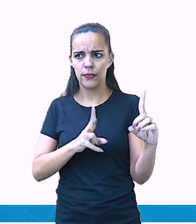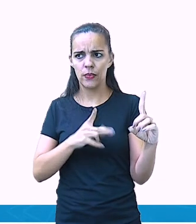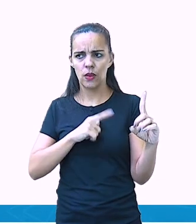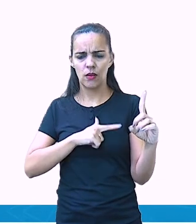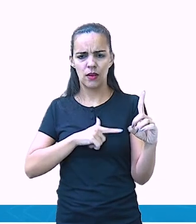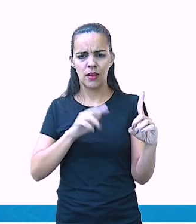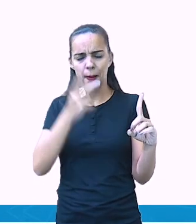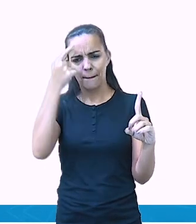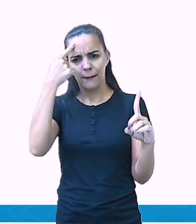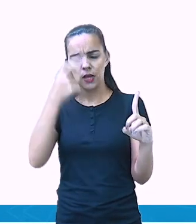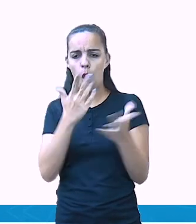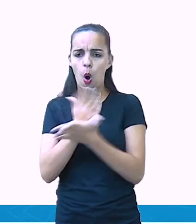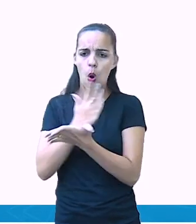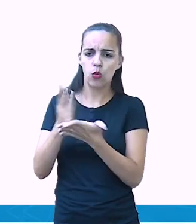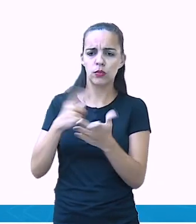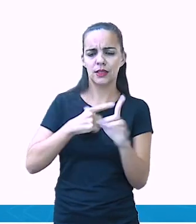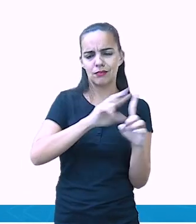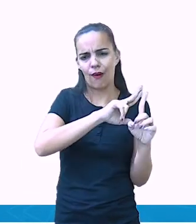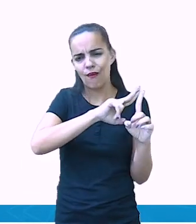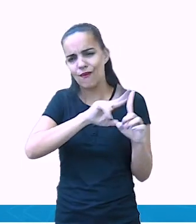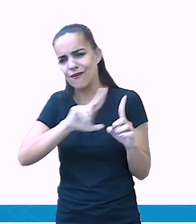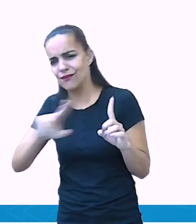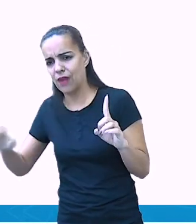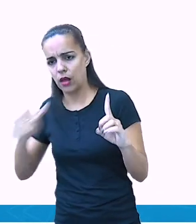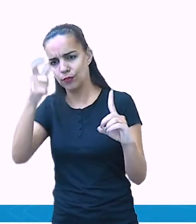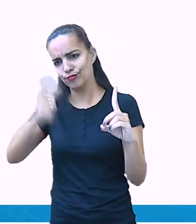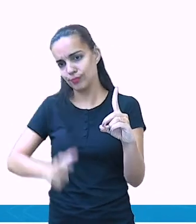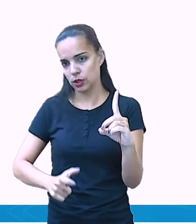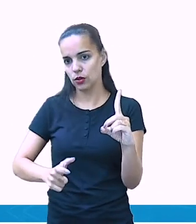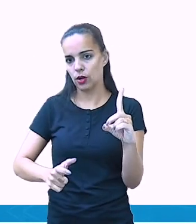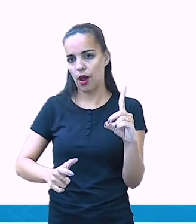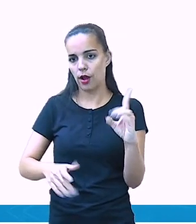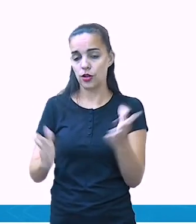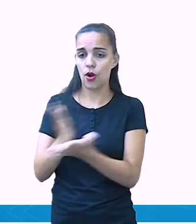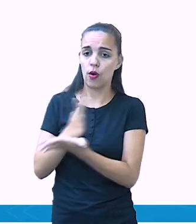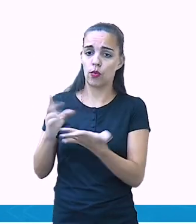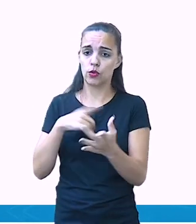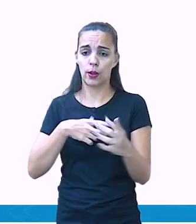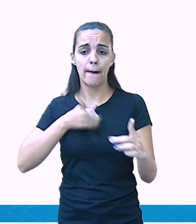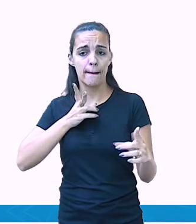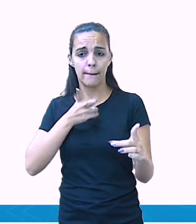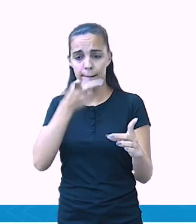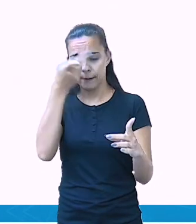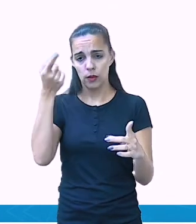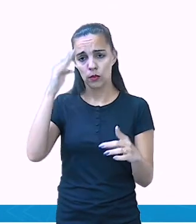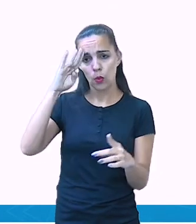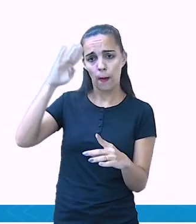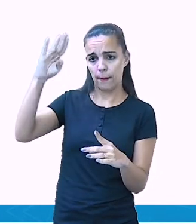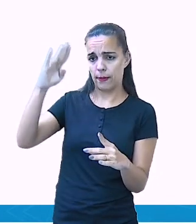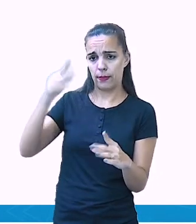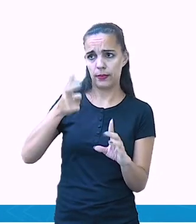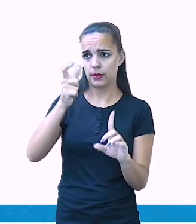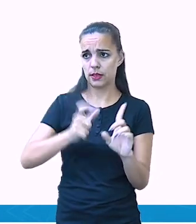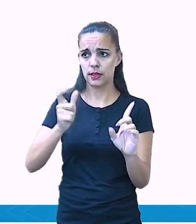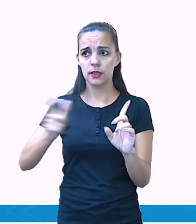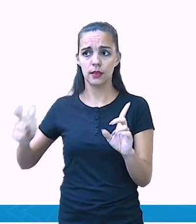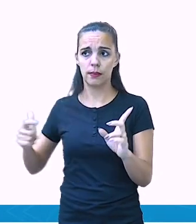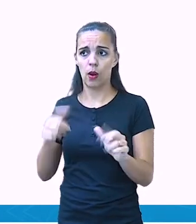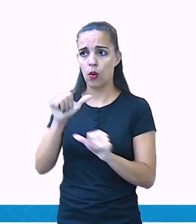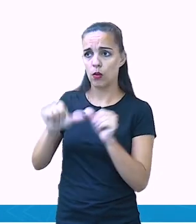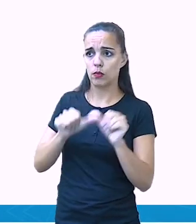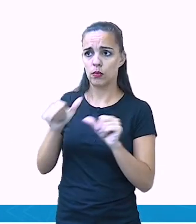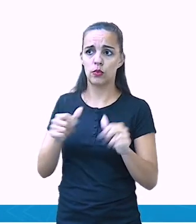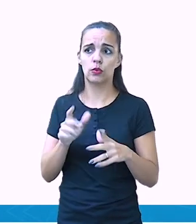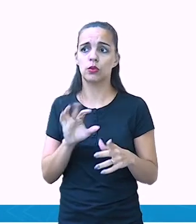vários personagens, várias situações diferentes. A gente tem uma tirinha curtinha aí, né? A tirinha, por isso, é curtinha e